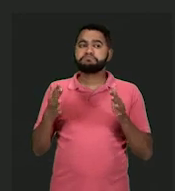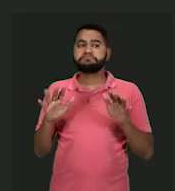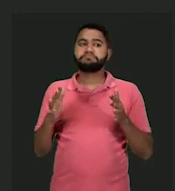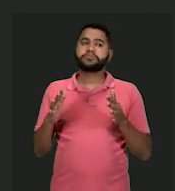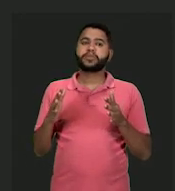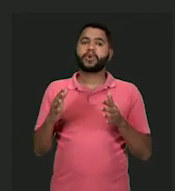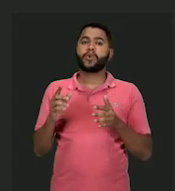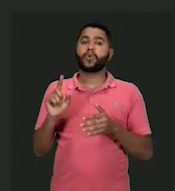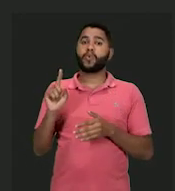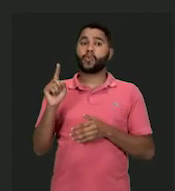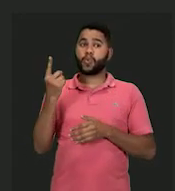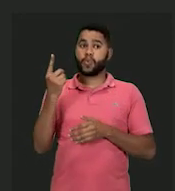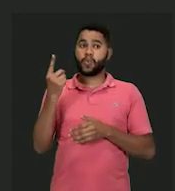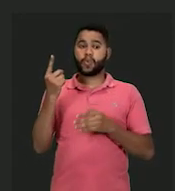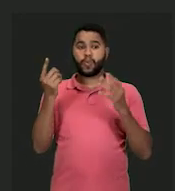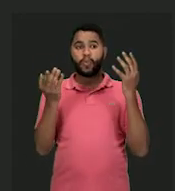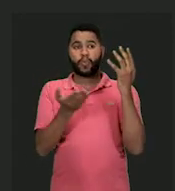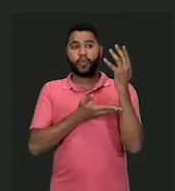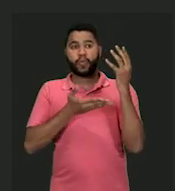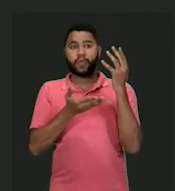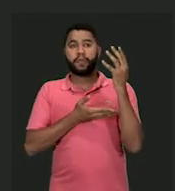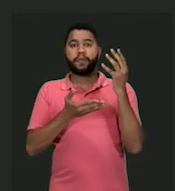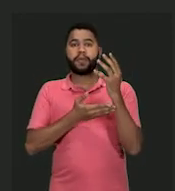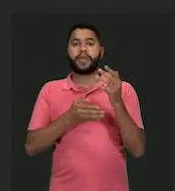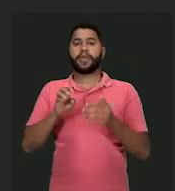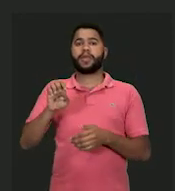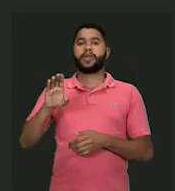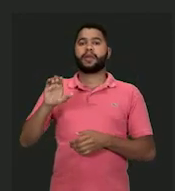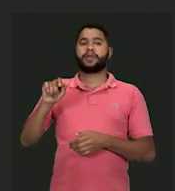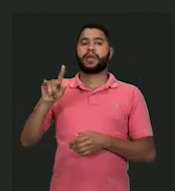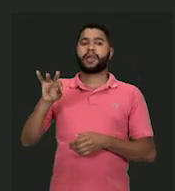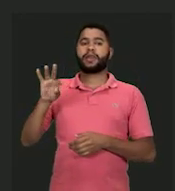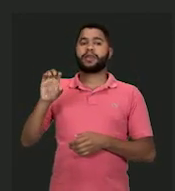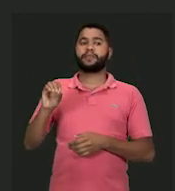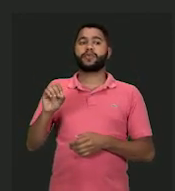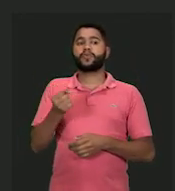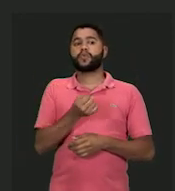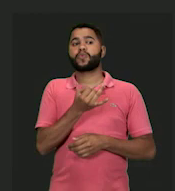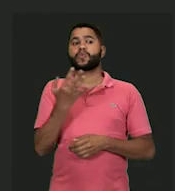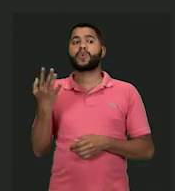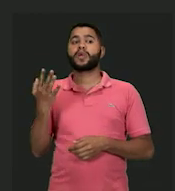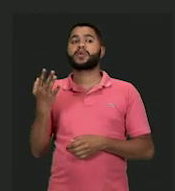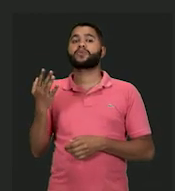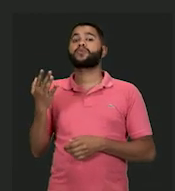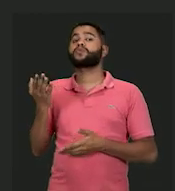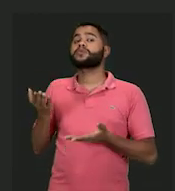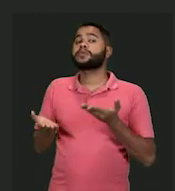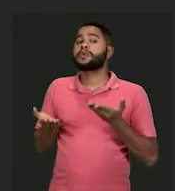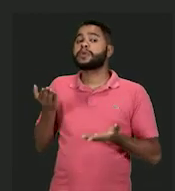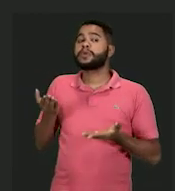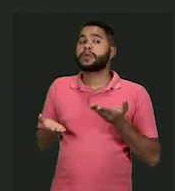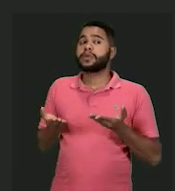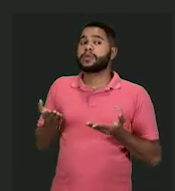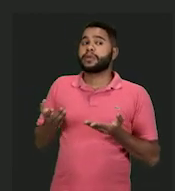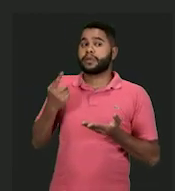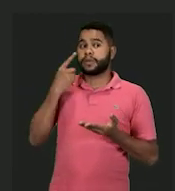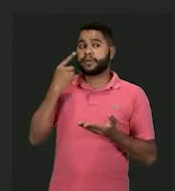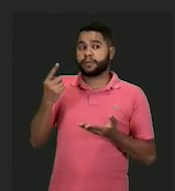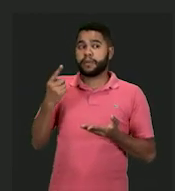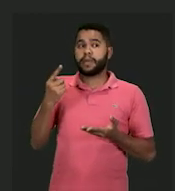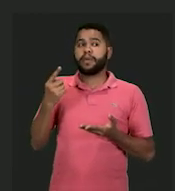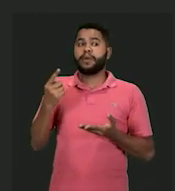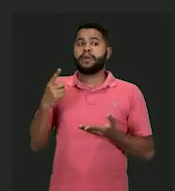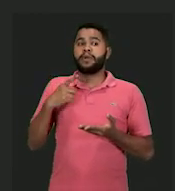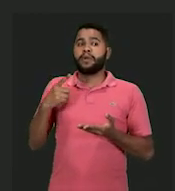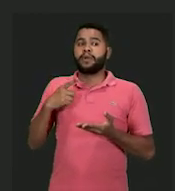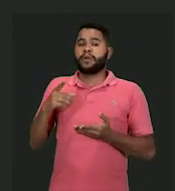de eucalipto? Ou agora mudou. Por quê? Ele perguntou quantos quilogramas. E repara, né, de novo, na hora que ele